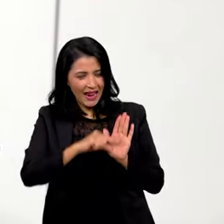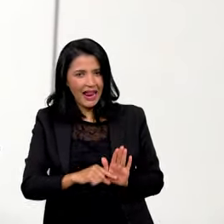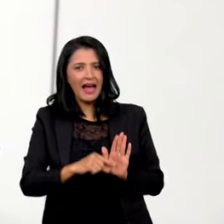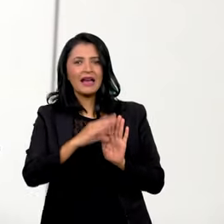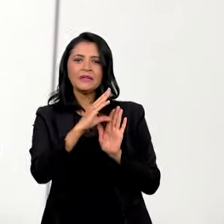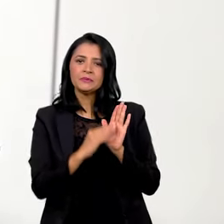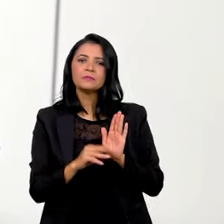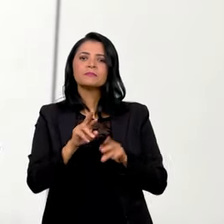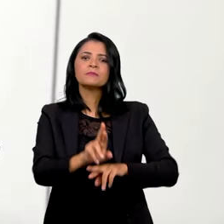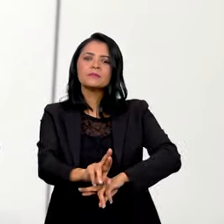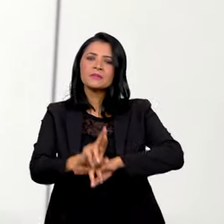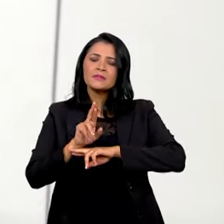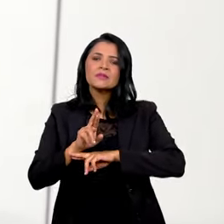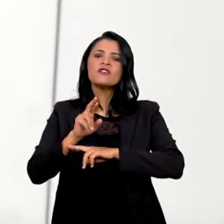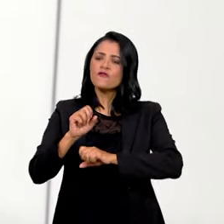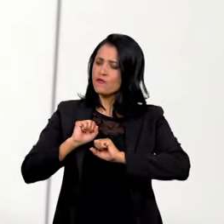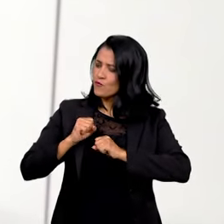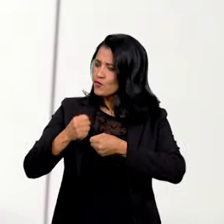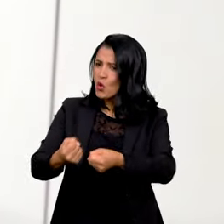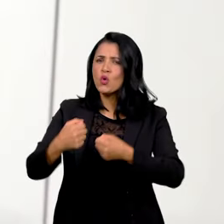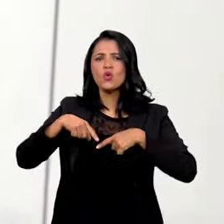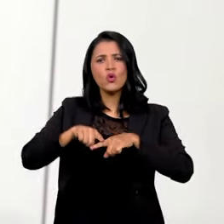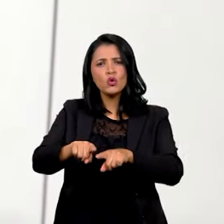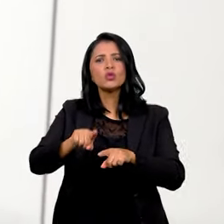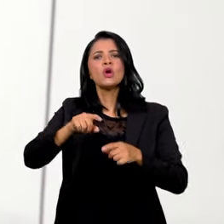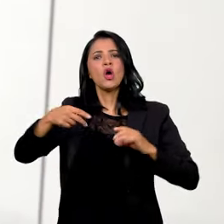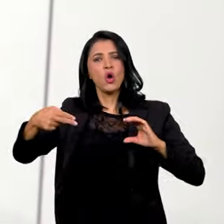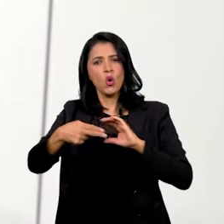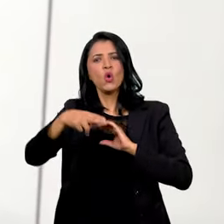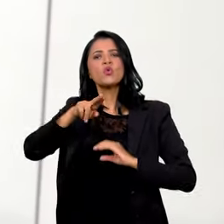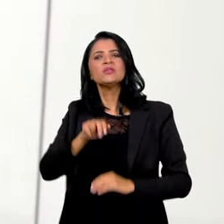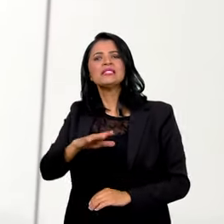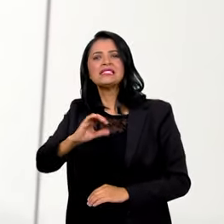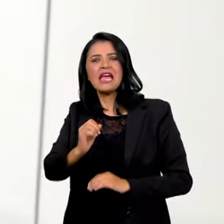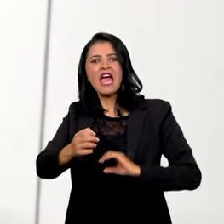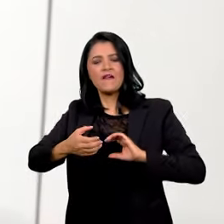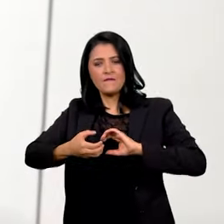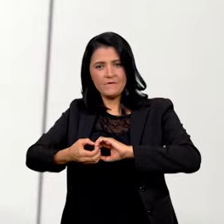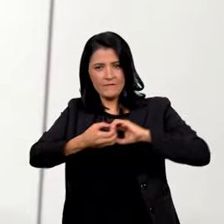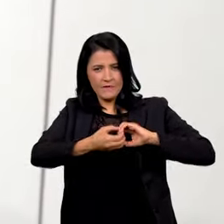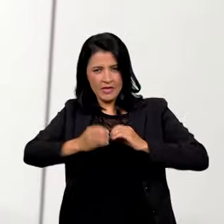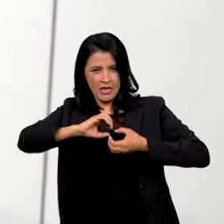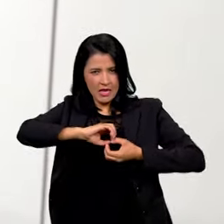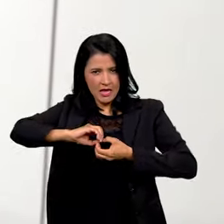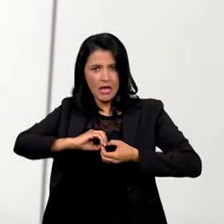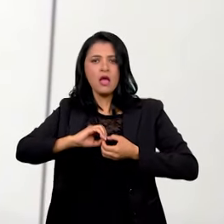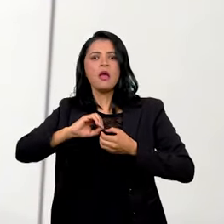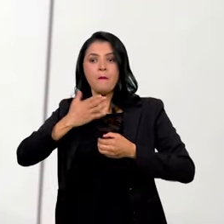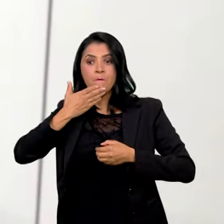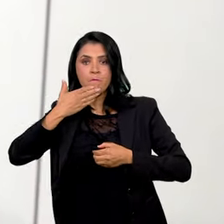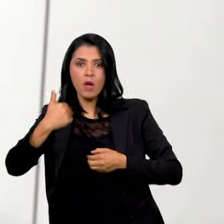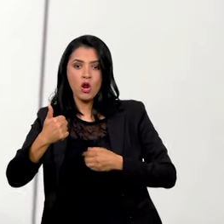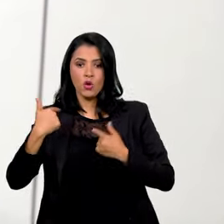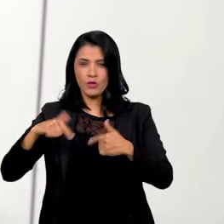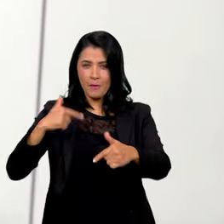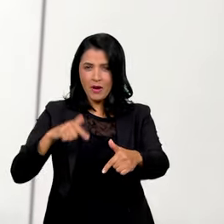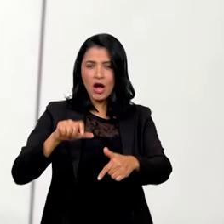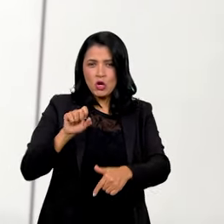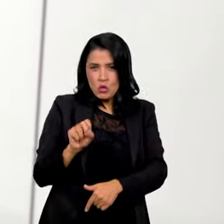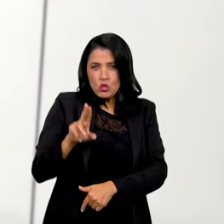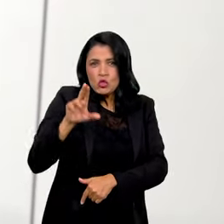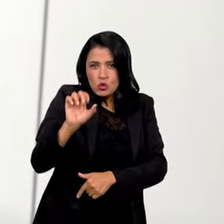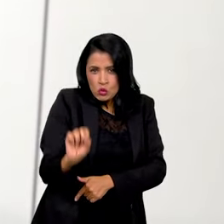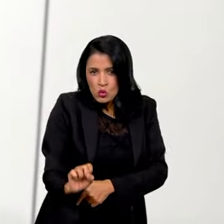da gestão orçamentária da gestão administrativa legal bem como também da vigilância do cruzamento de dados